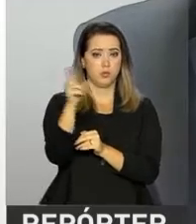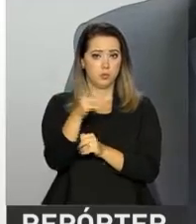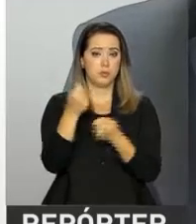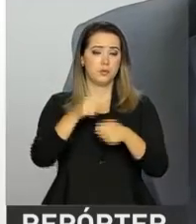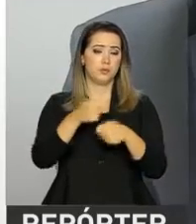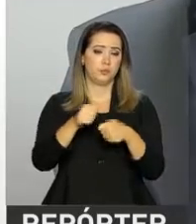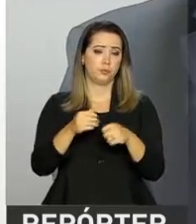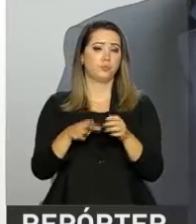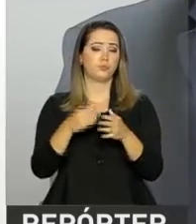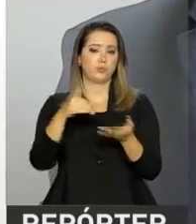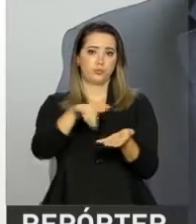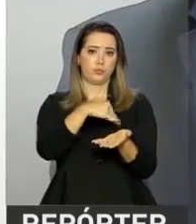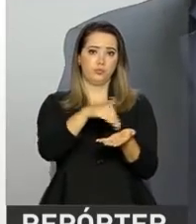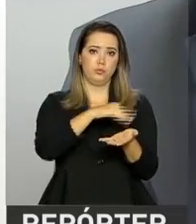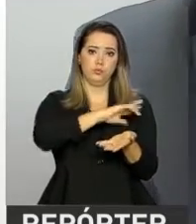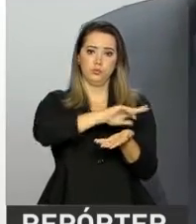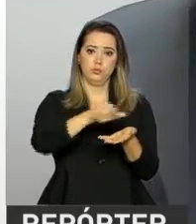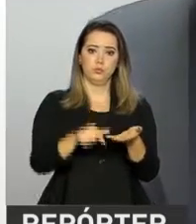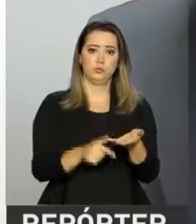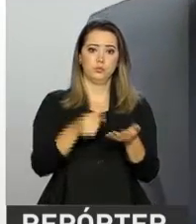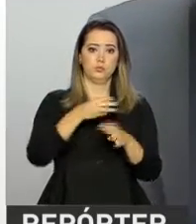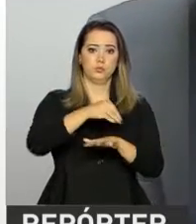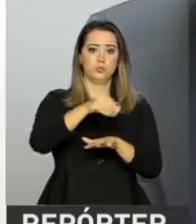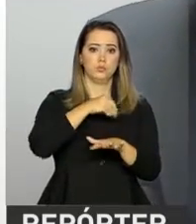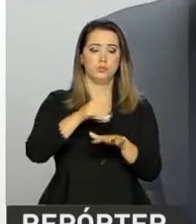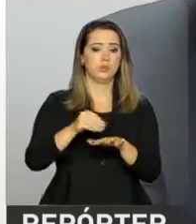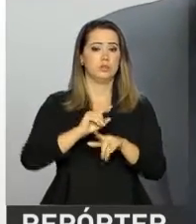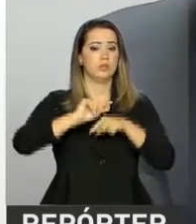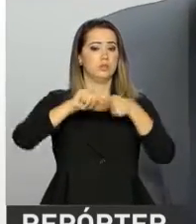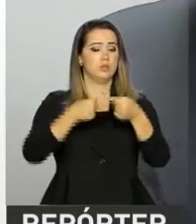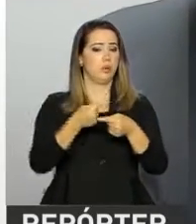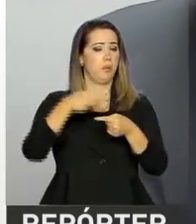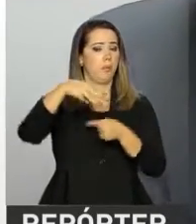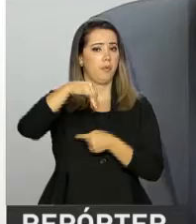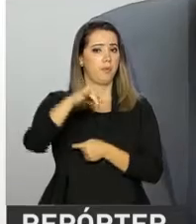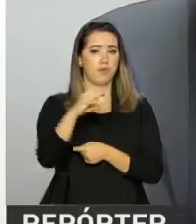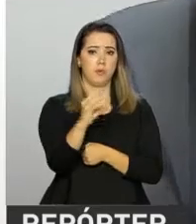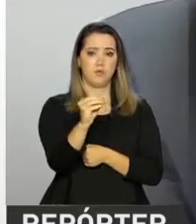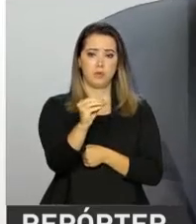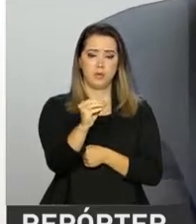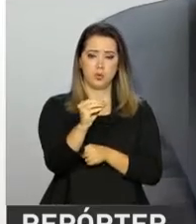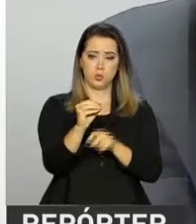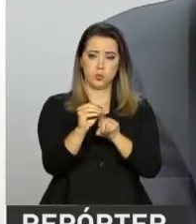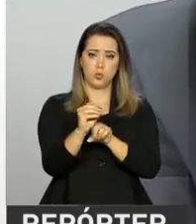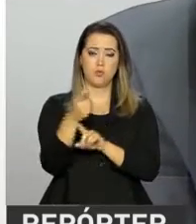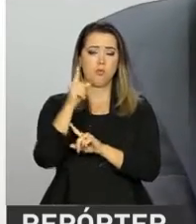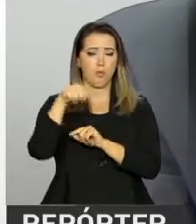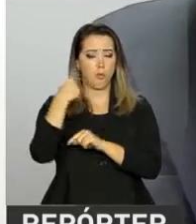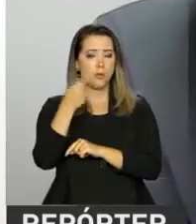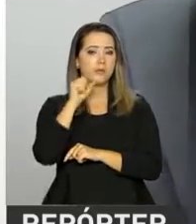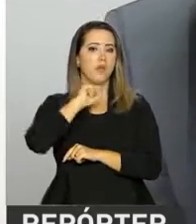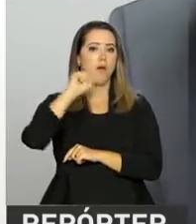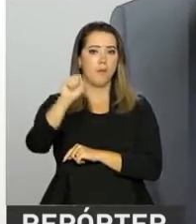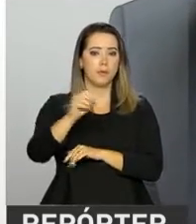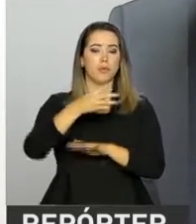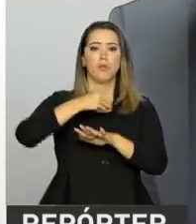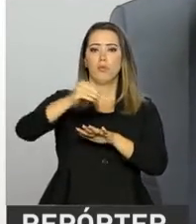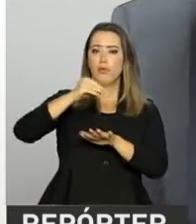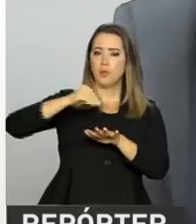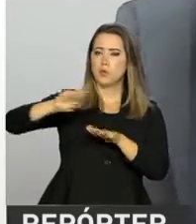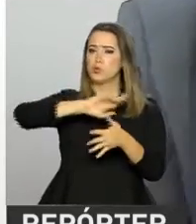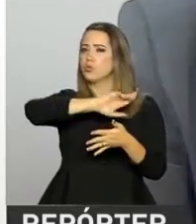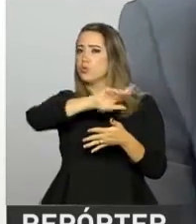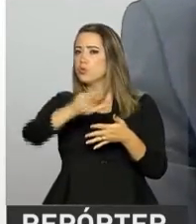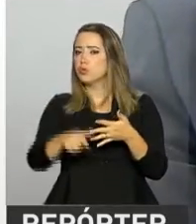cadastrais e tabelas são as primeiras informações a partir de março março e abril ela vai estar informando eventos não periódicos